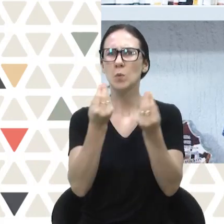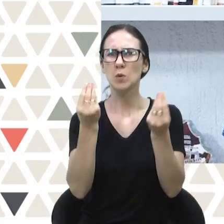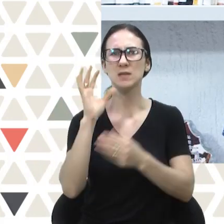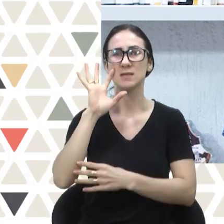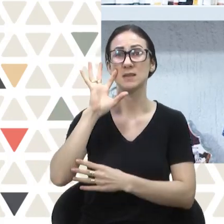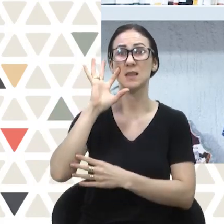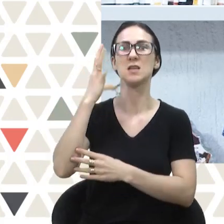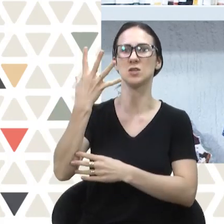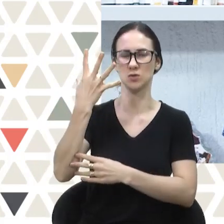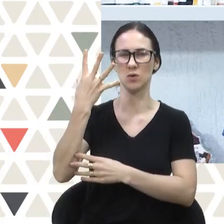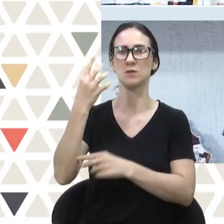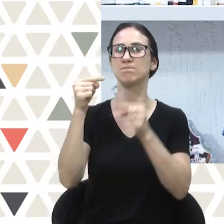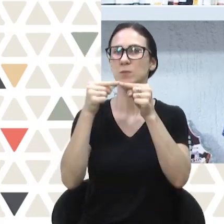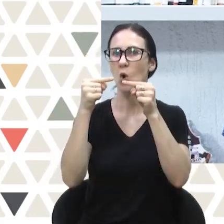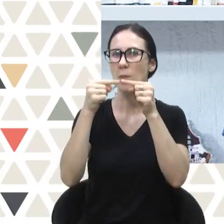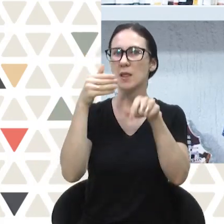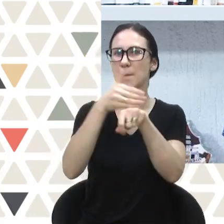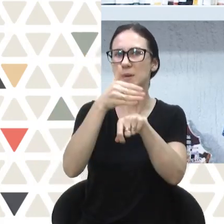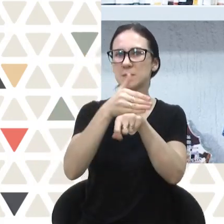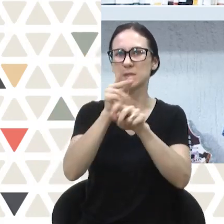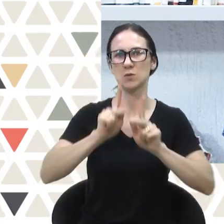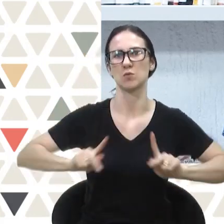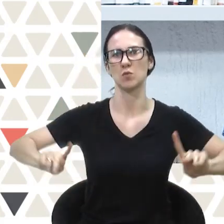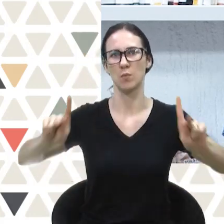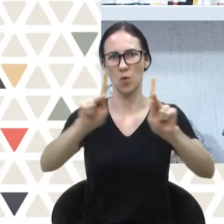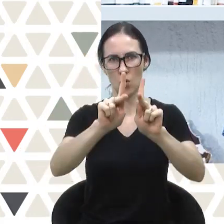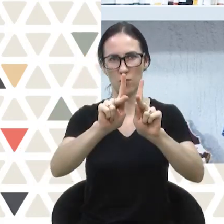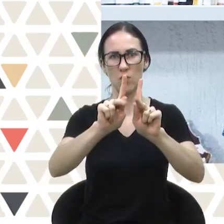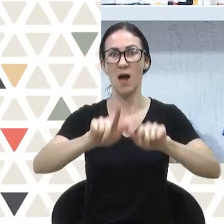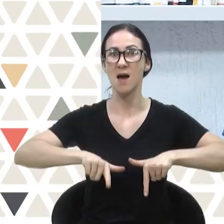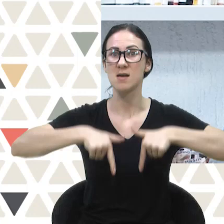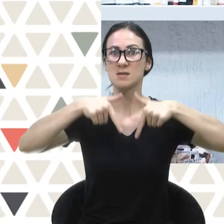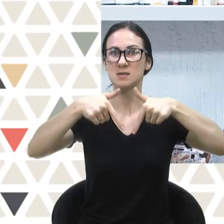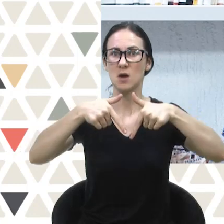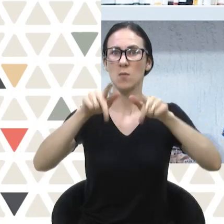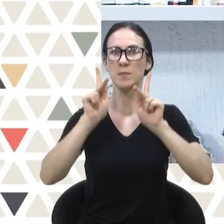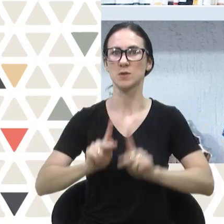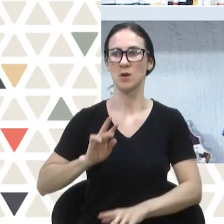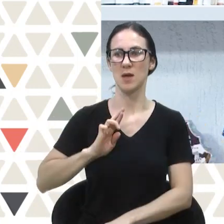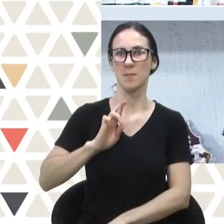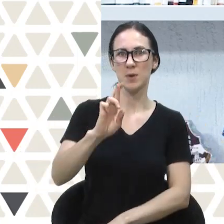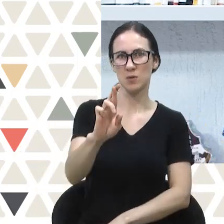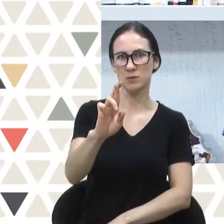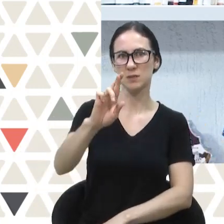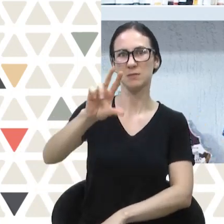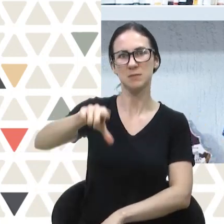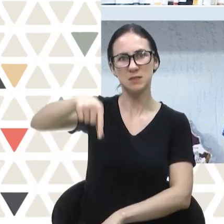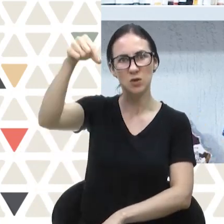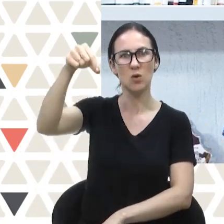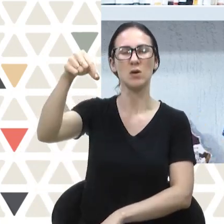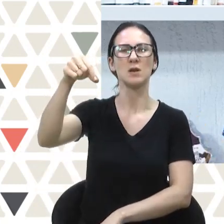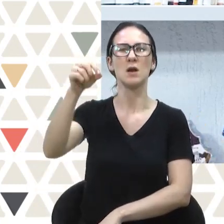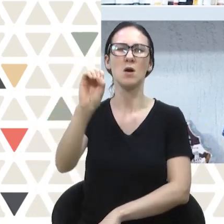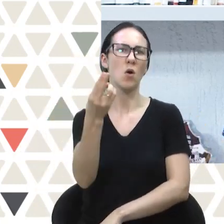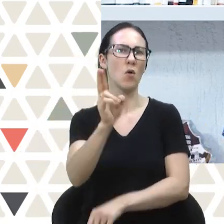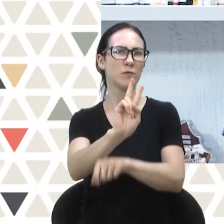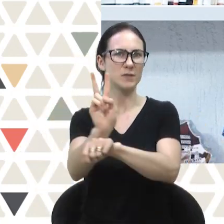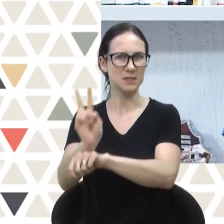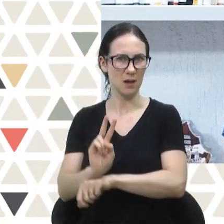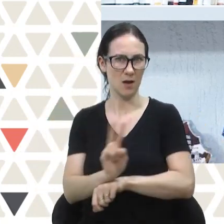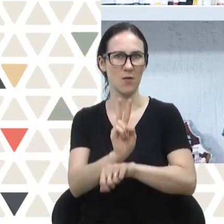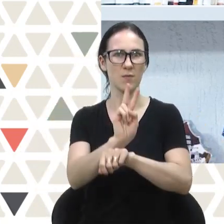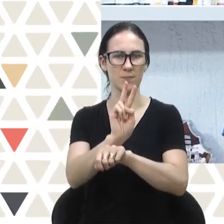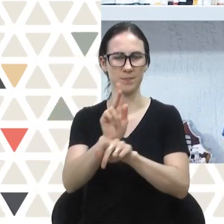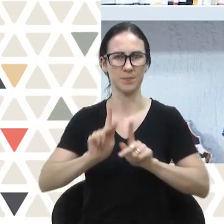decisões baseadas na participação popular e na ação de representantes eleitos ou fiscalizados, monitorados pela